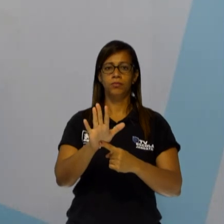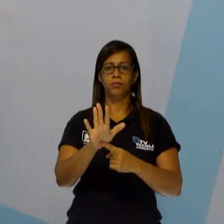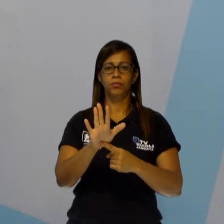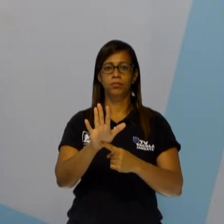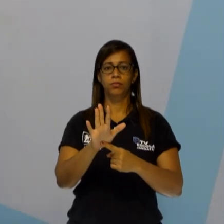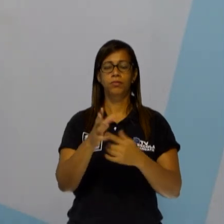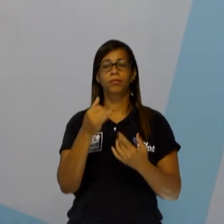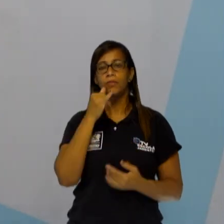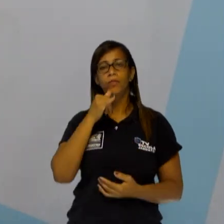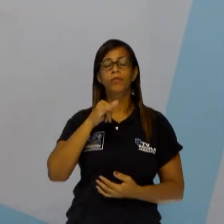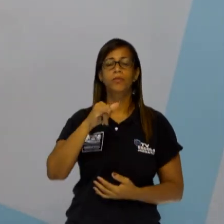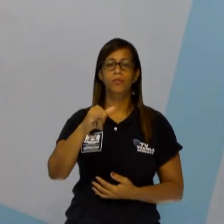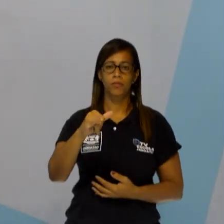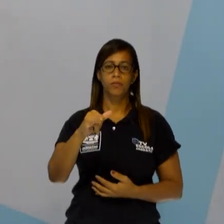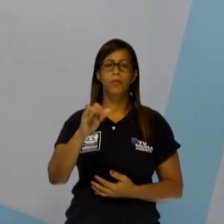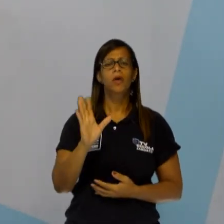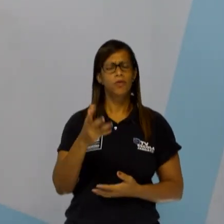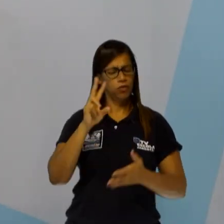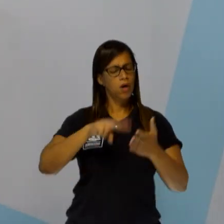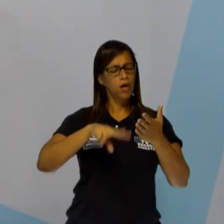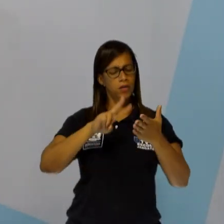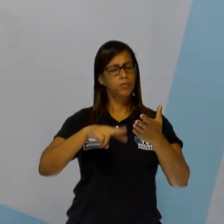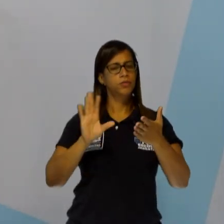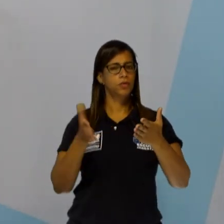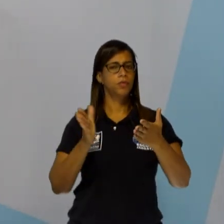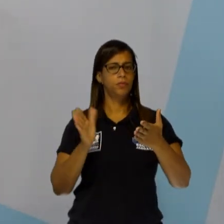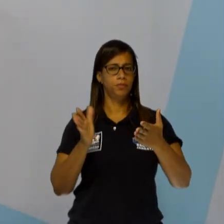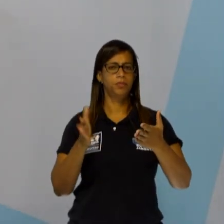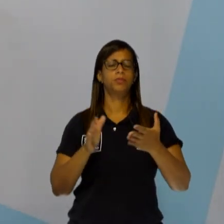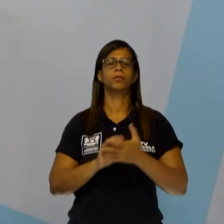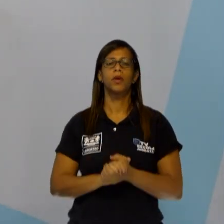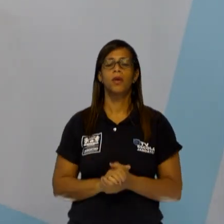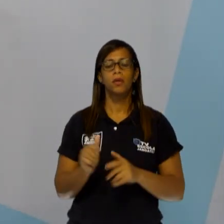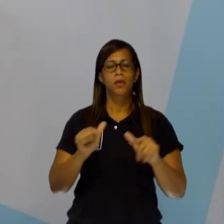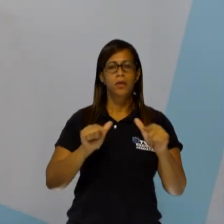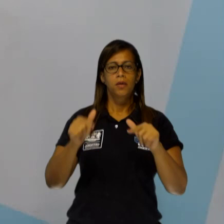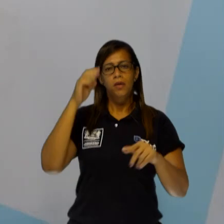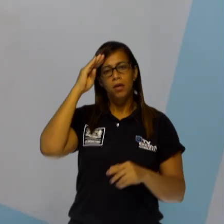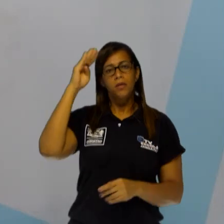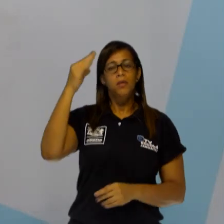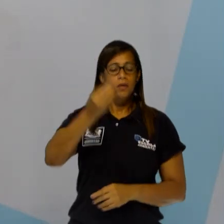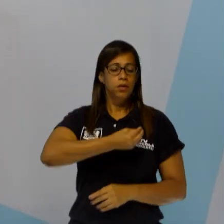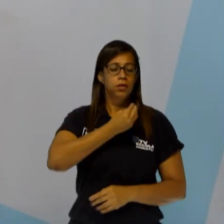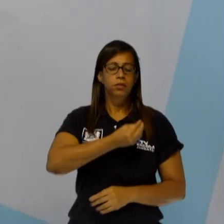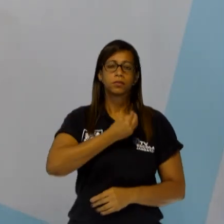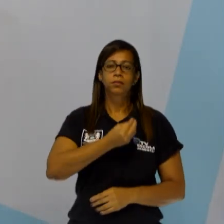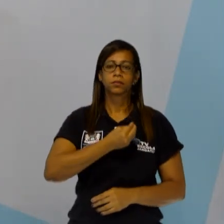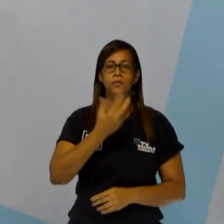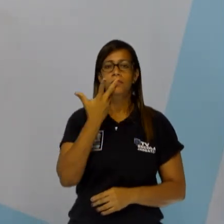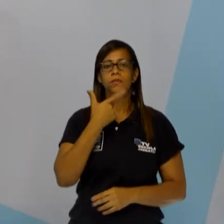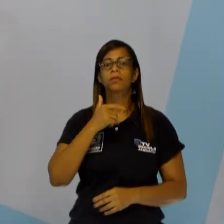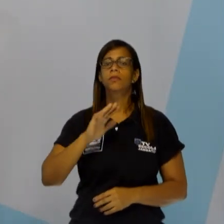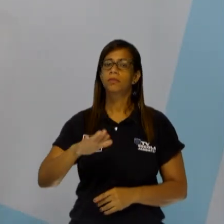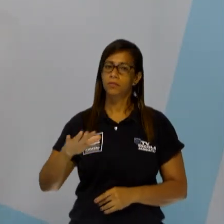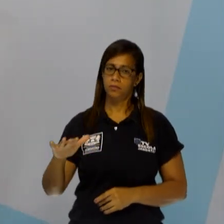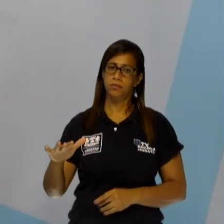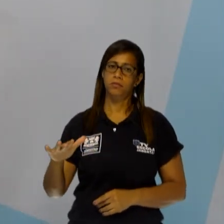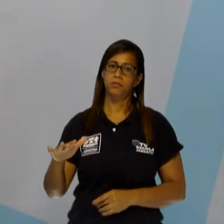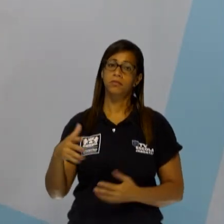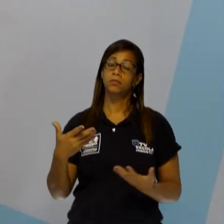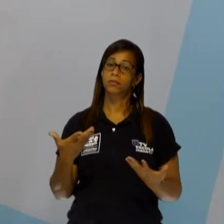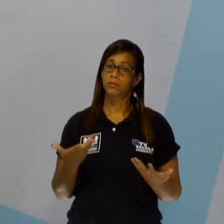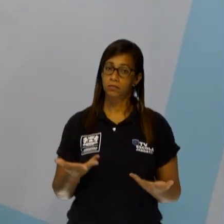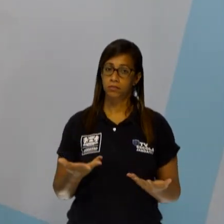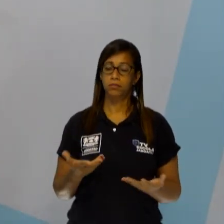diz que, a gente já leu inclusive essa parte, né? Que essa obra é considerada essencial na vida de uma criança. Ou seja,